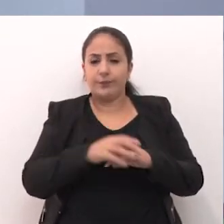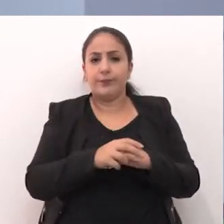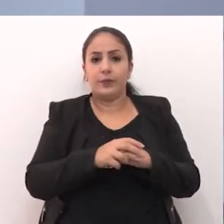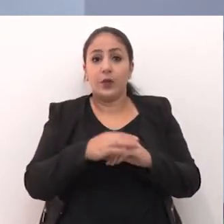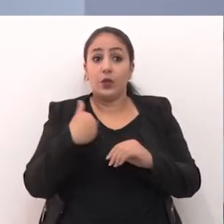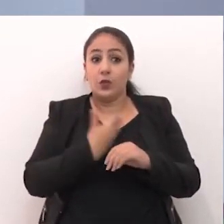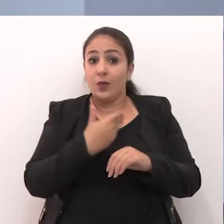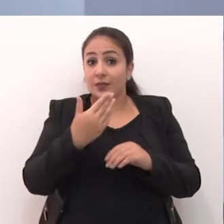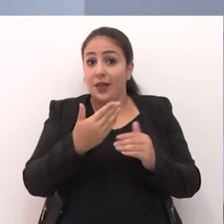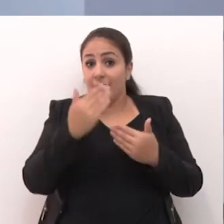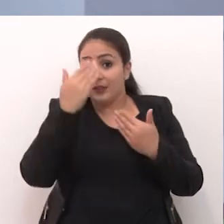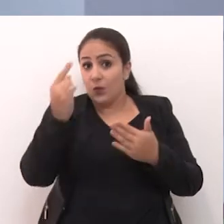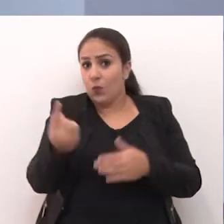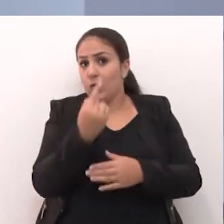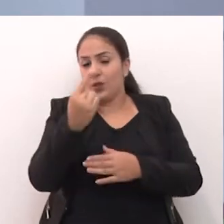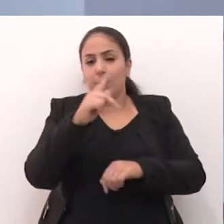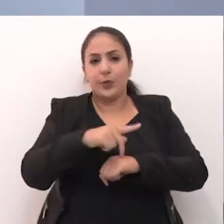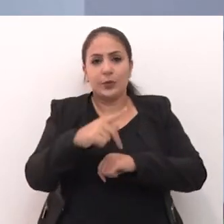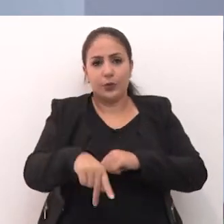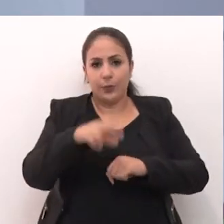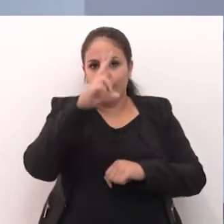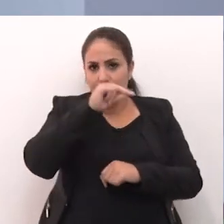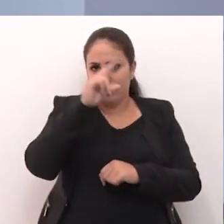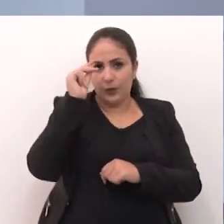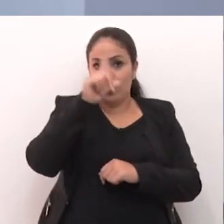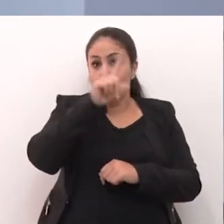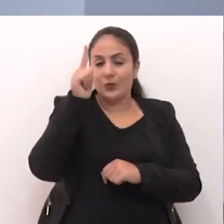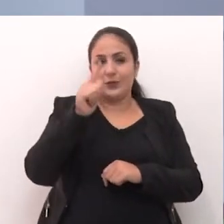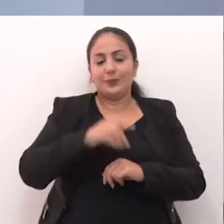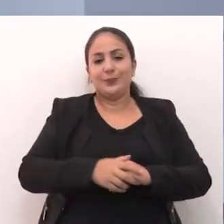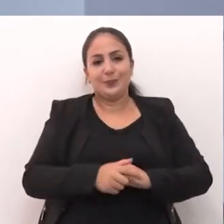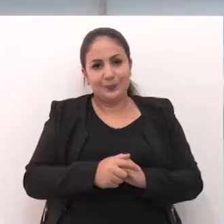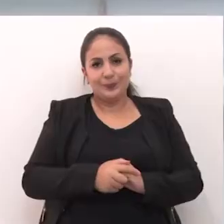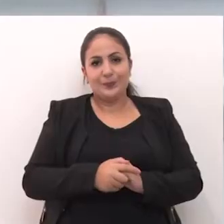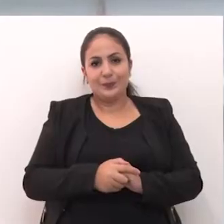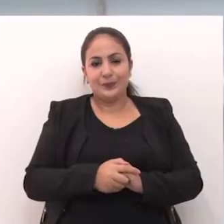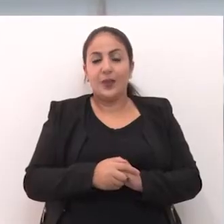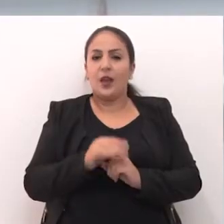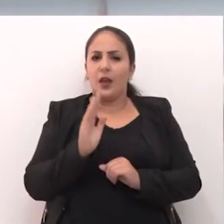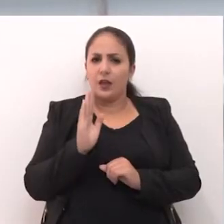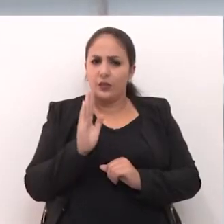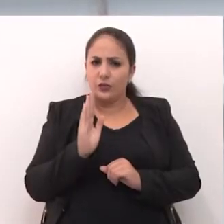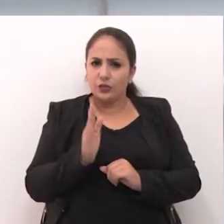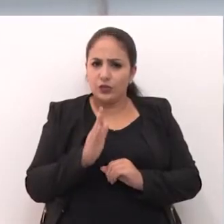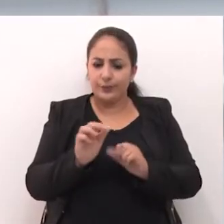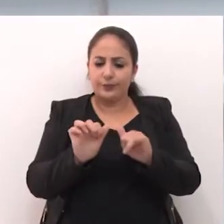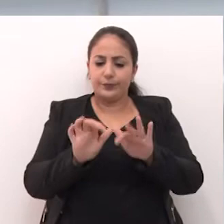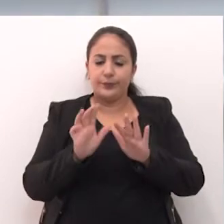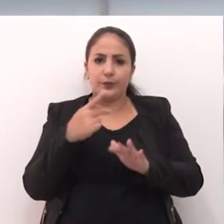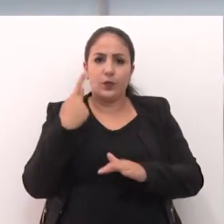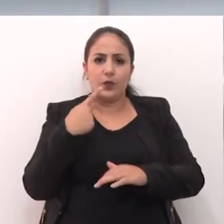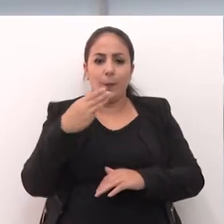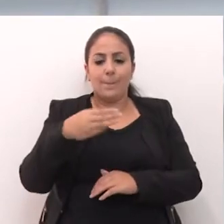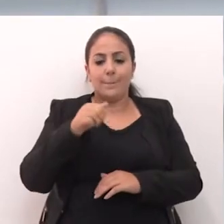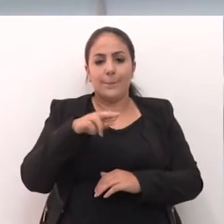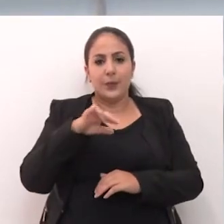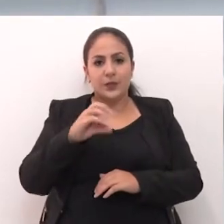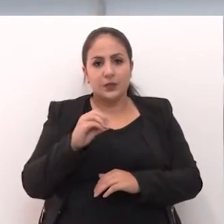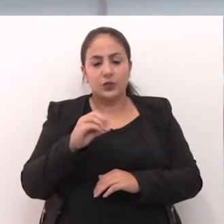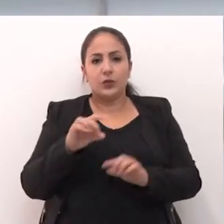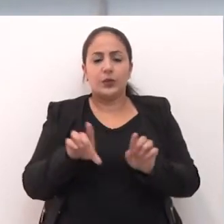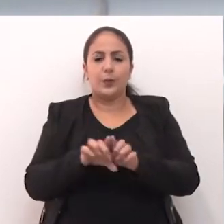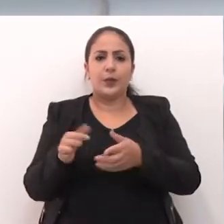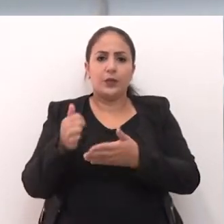Sul, nós temos que agradecer a uma única pessoa, ao prefeito Luciano Azevedo. Já na tribuna do Parlamento, o vereador